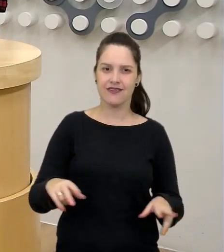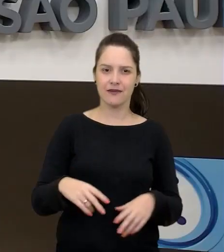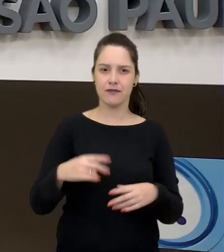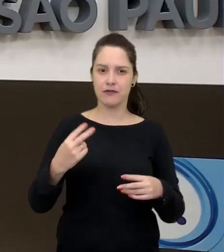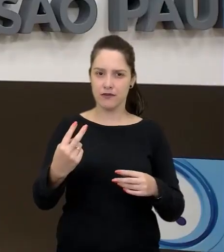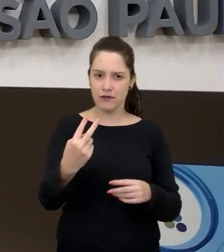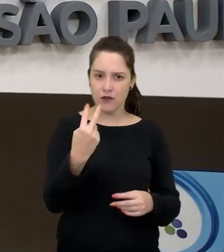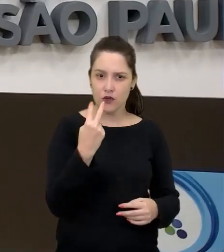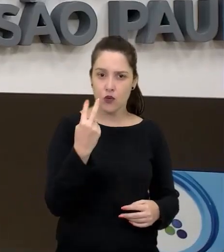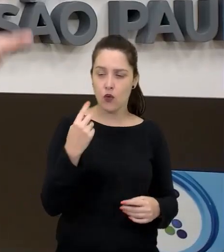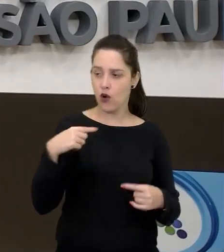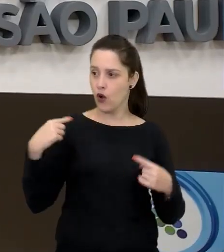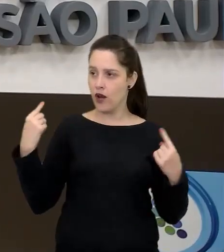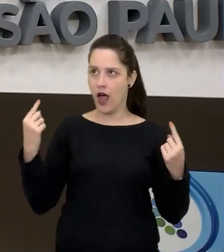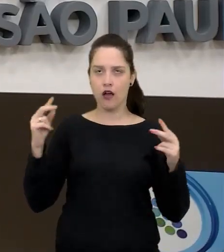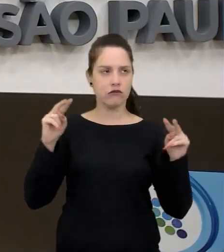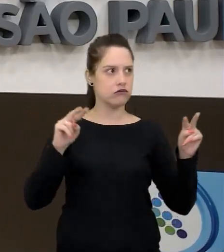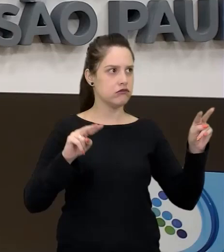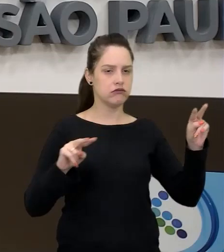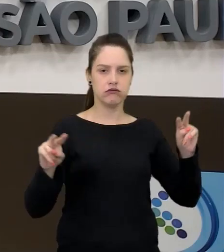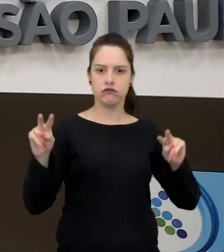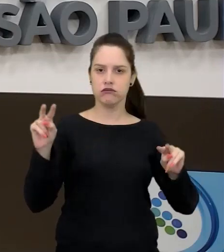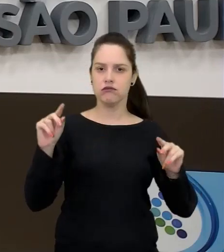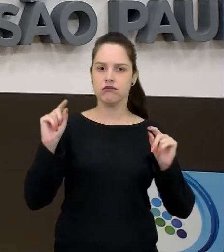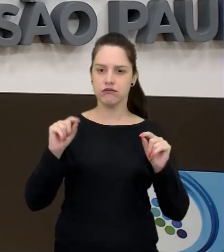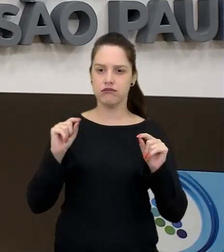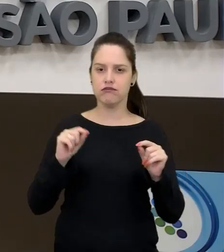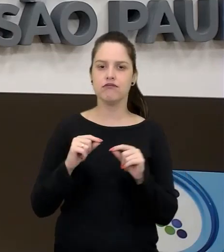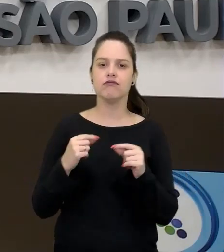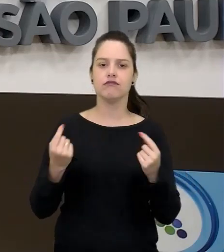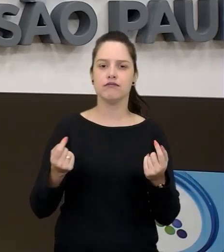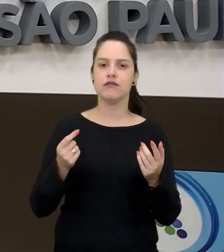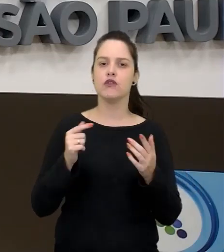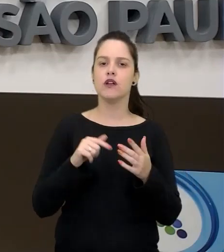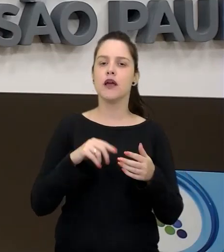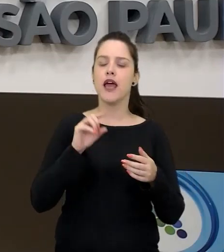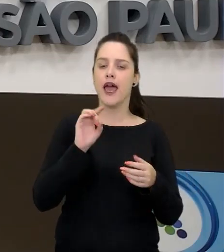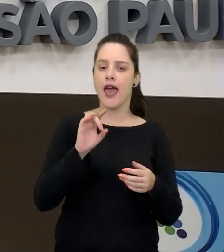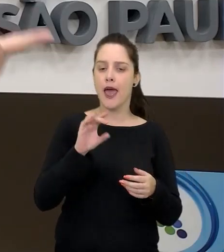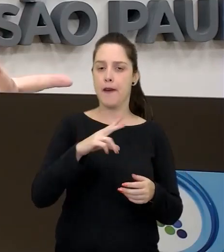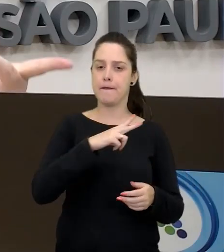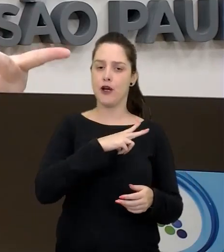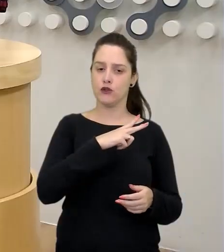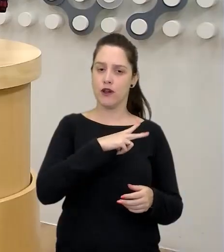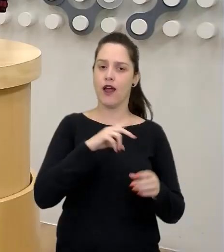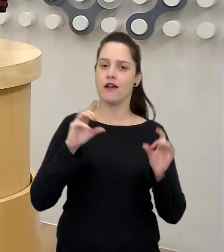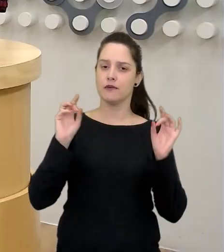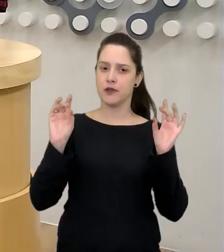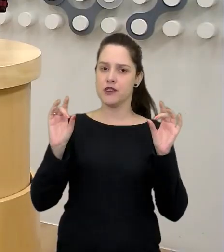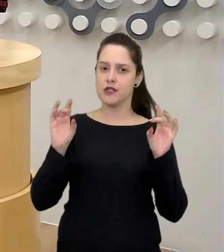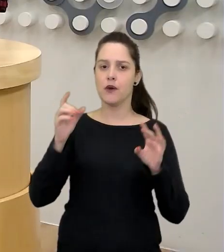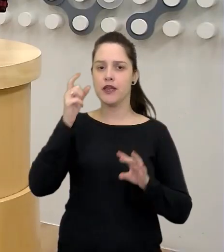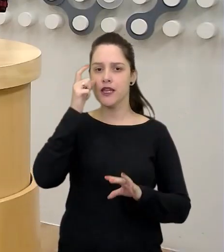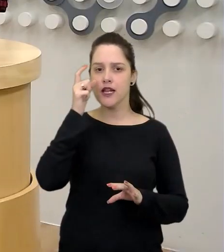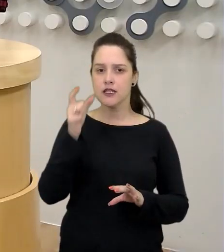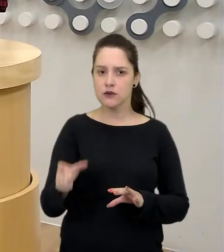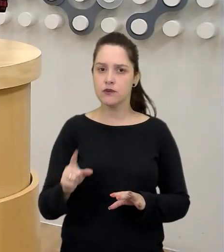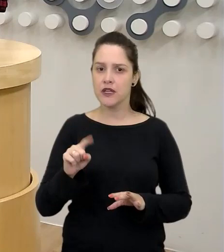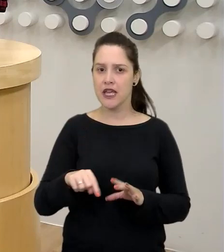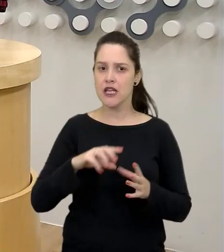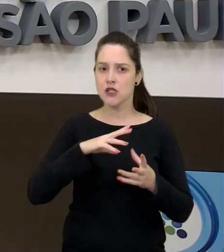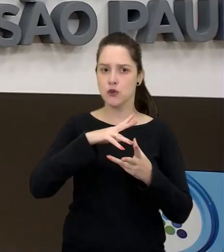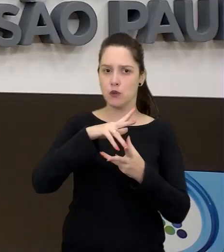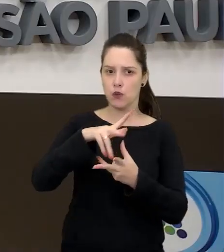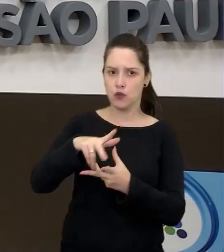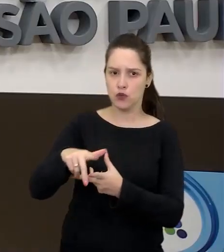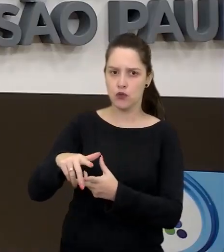olhar para o que está no nosso entorno, né? Aí a filosofia tem um papel particularmente especial e interessante. Esse mundo,